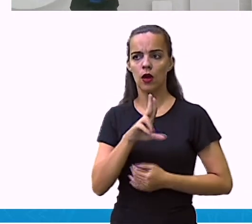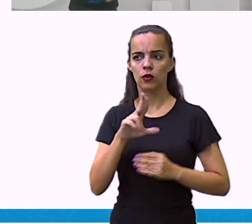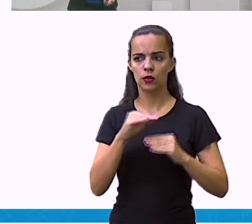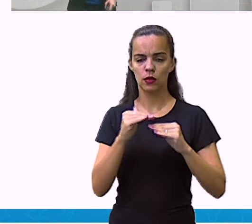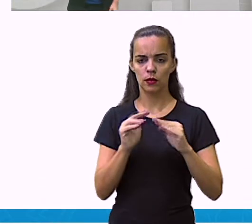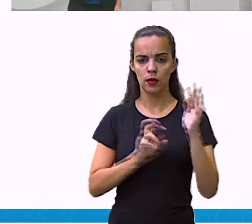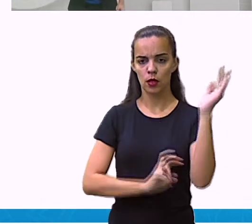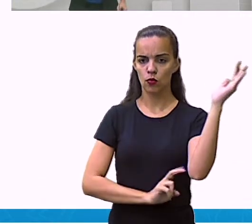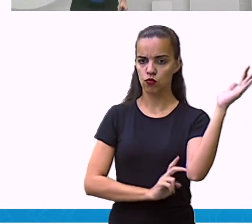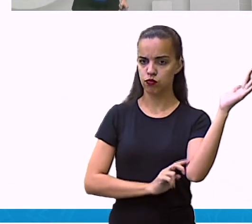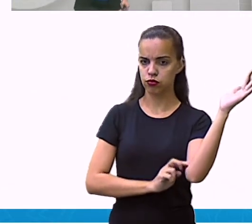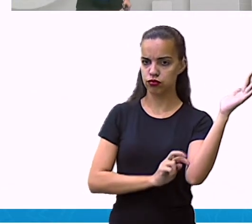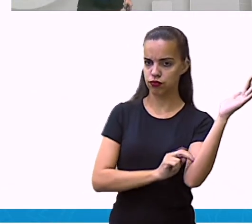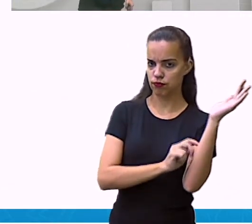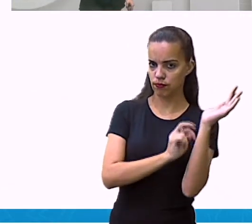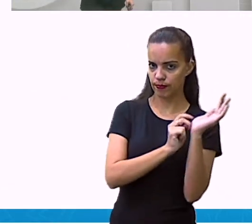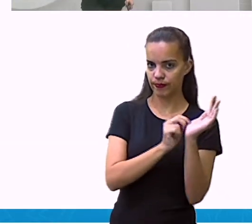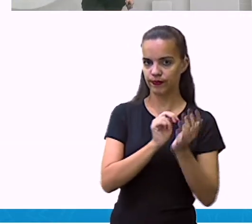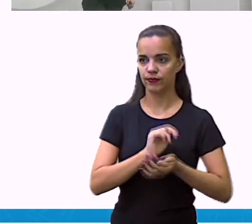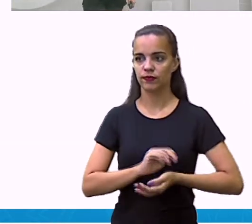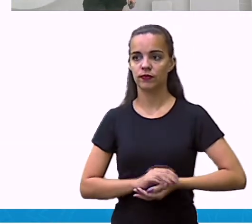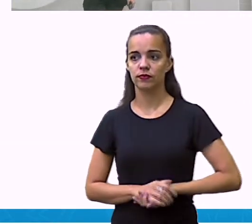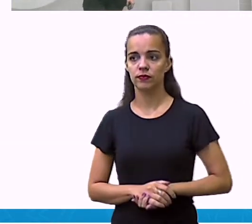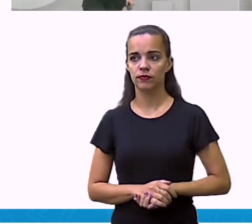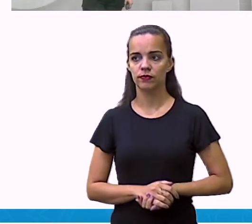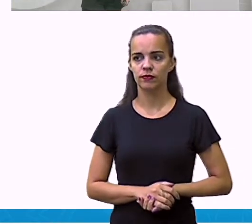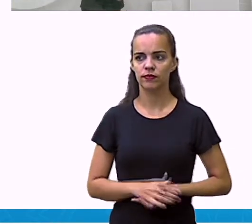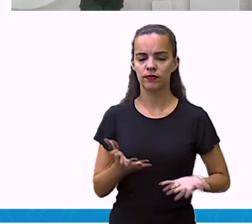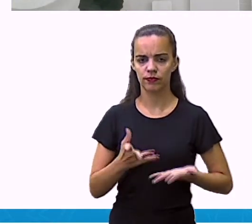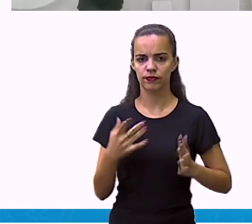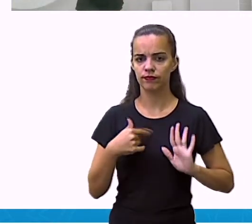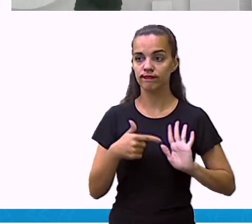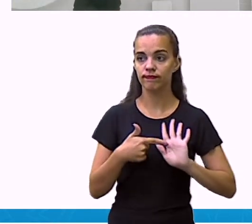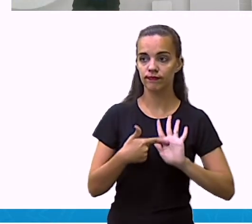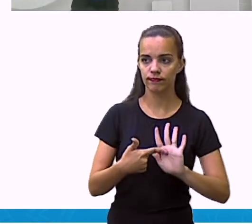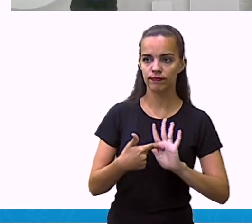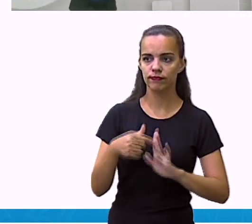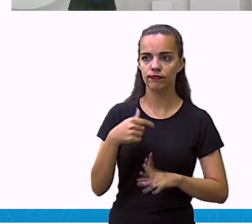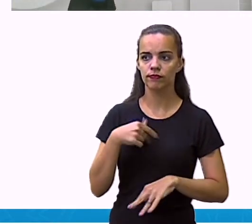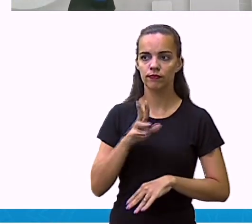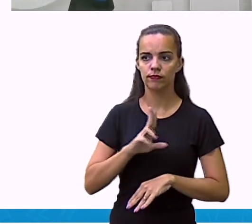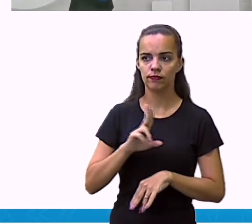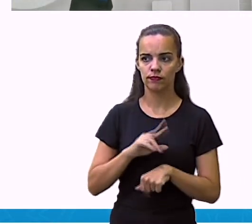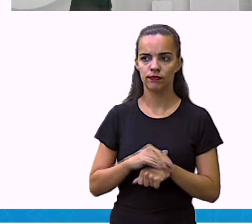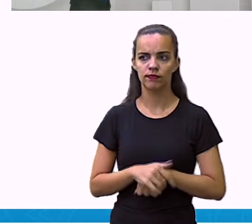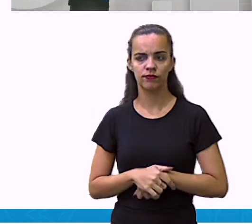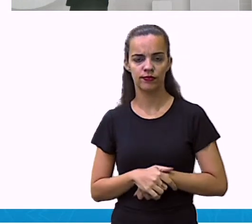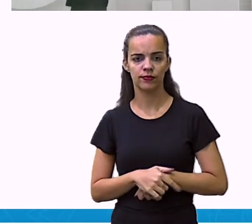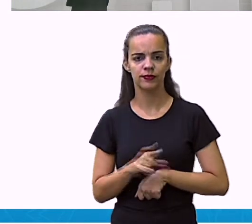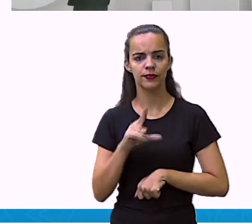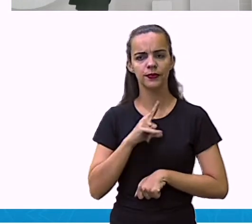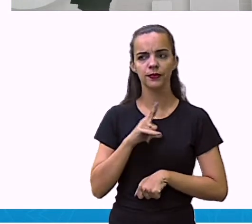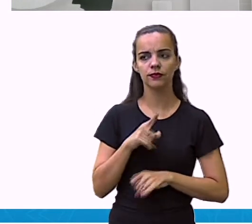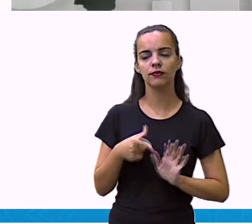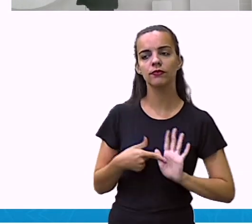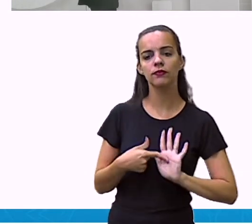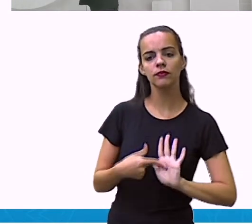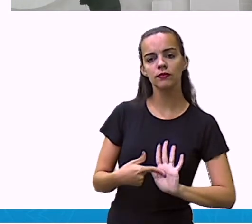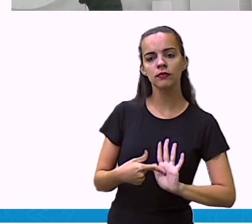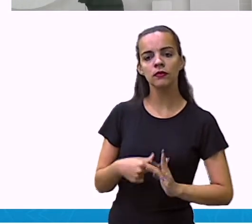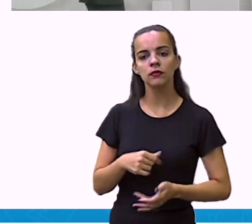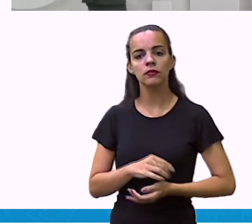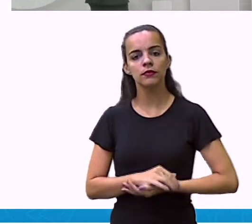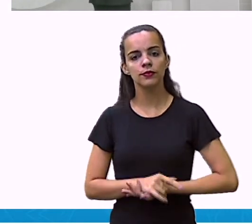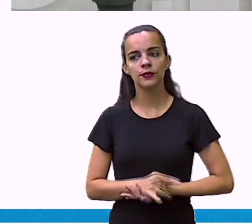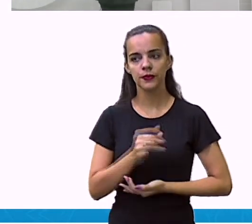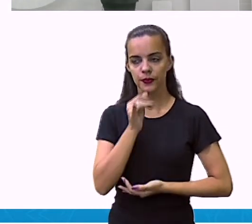vou subir. Tenho representado para nós a ordem crescente em uma reta